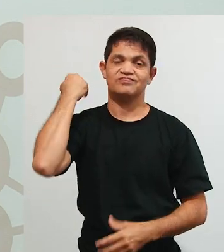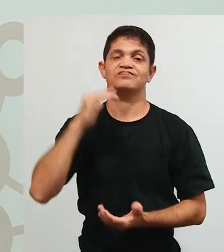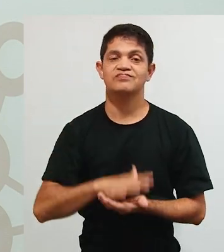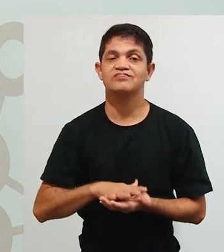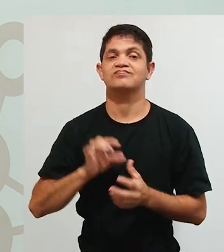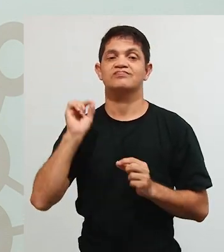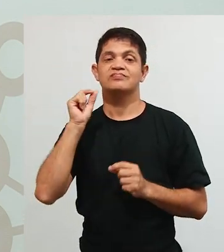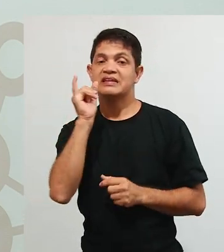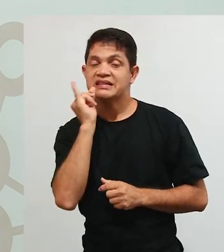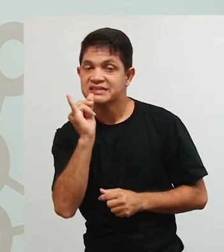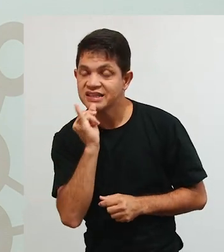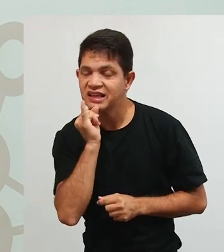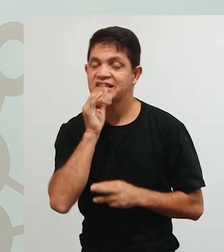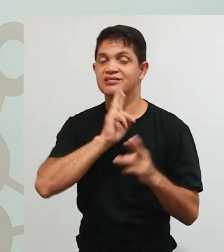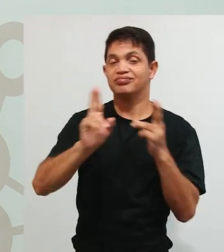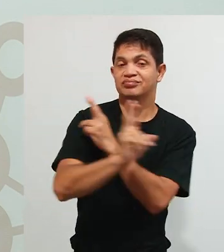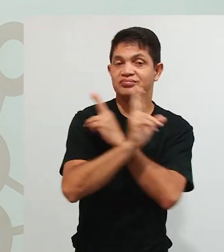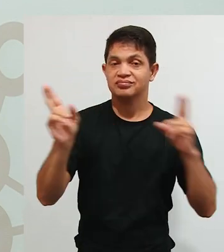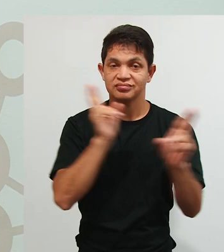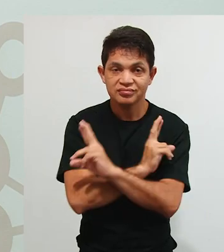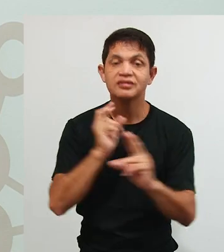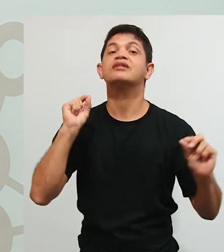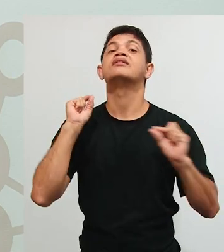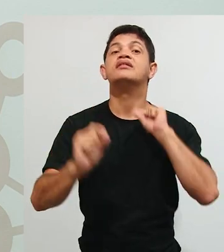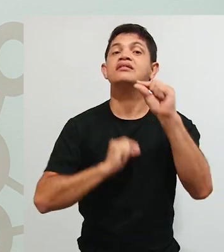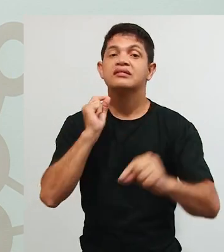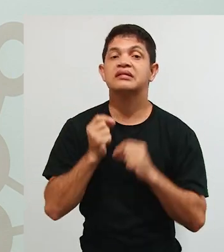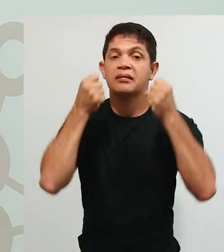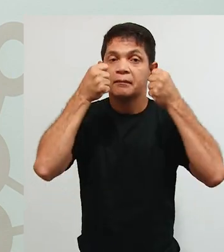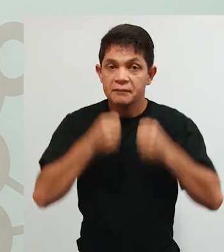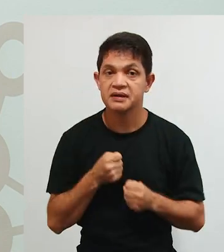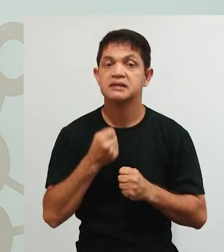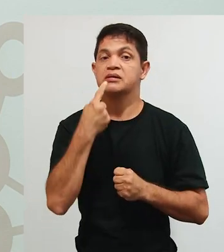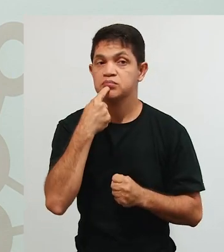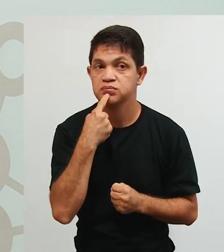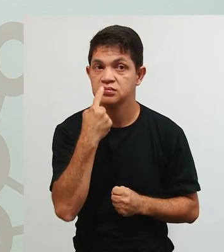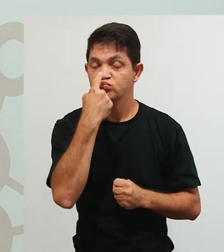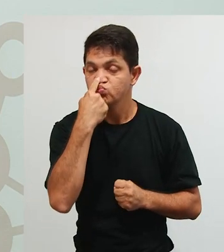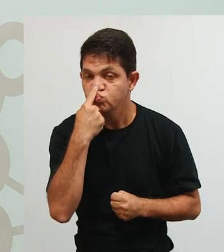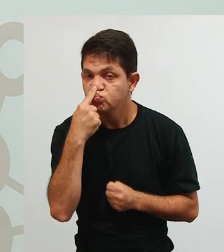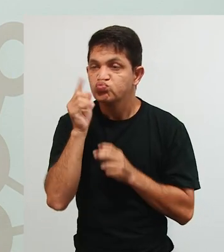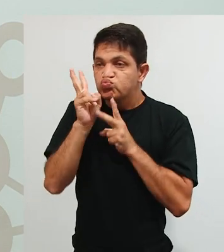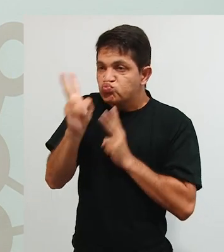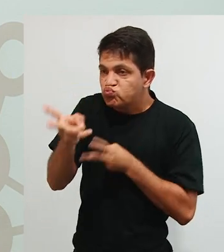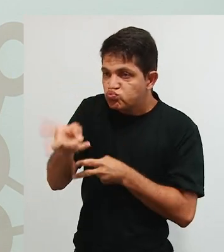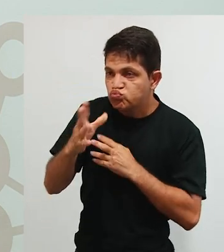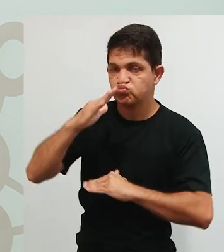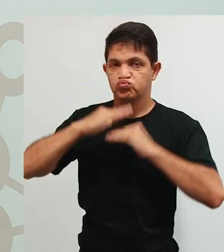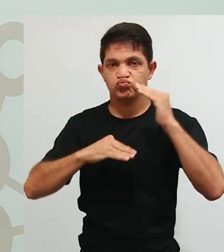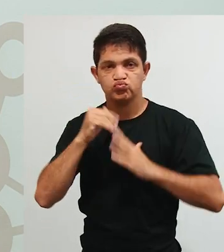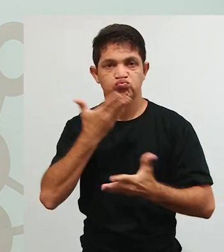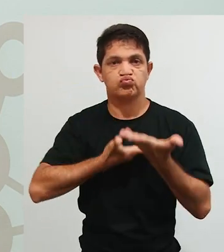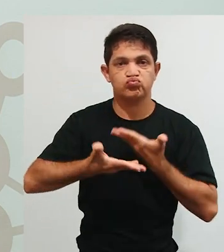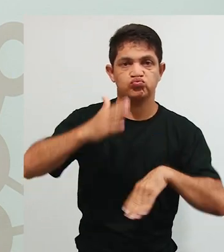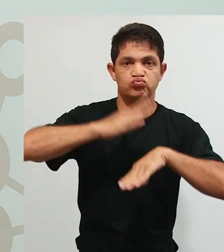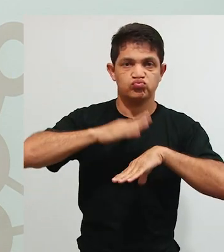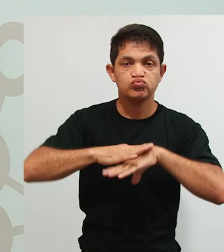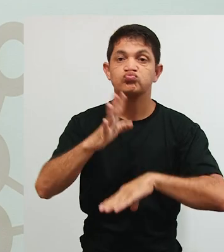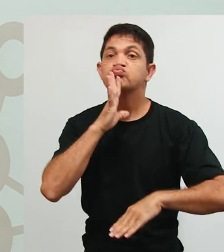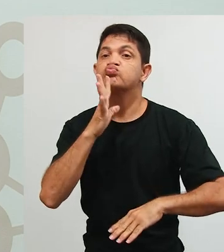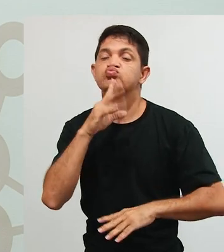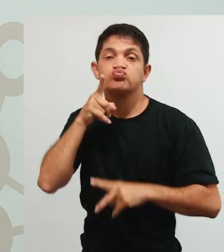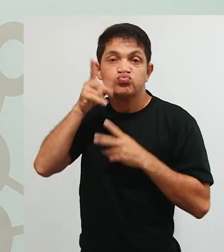por exemplo, temos relações de apego na nossa infância que vão influenciar na nossa autonomia para conhecer.